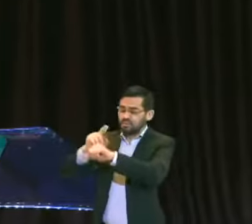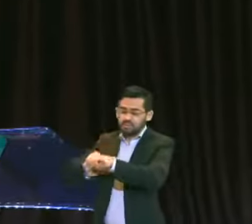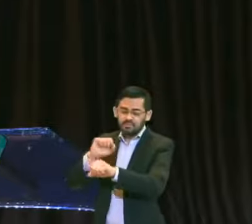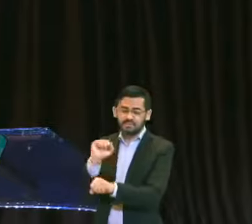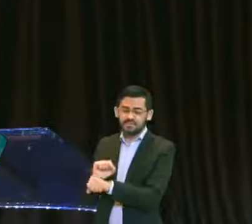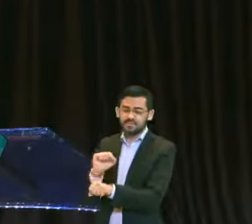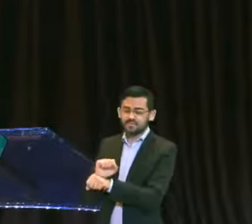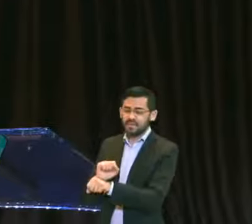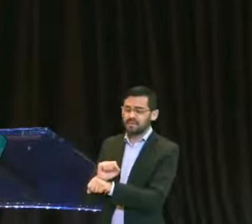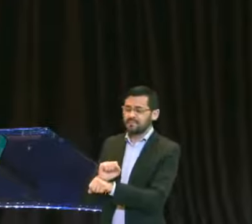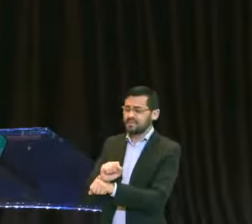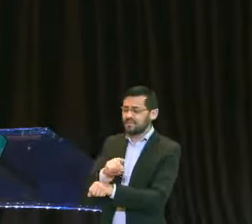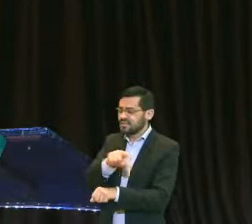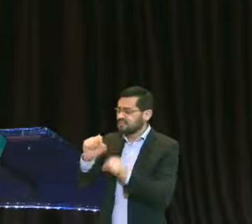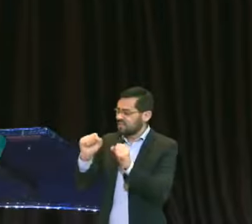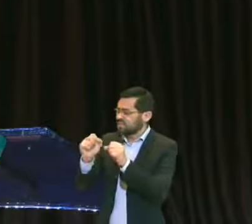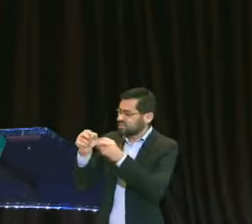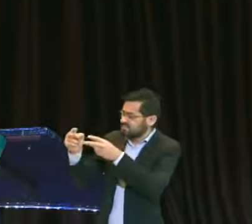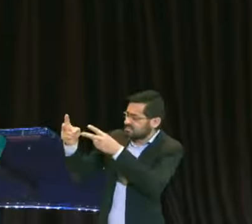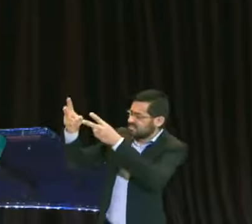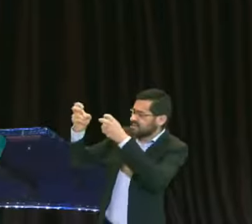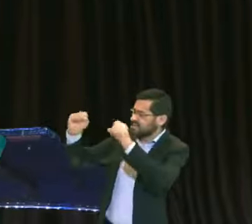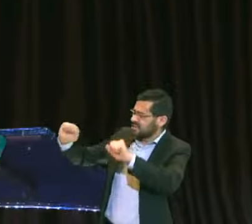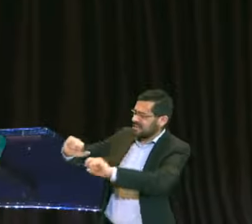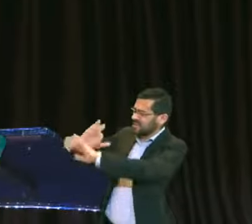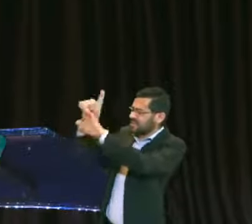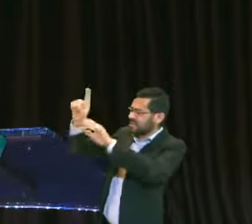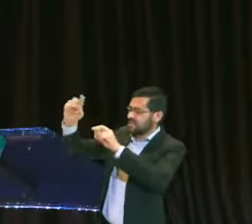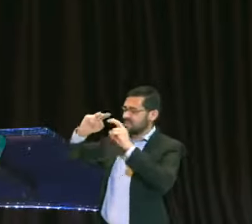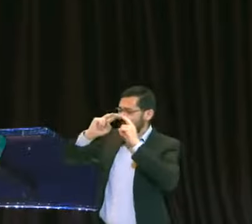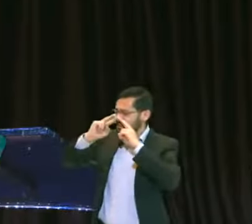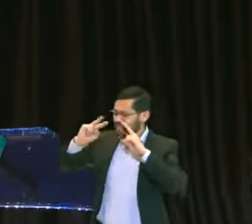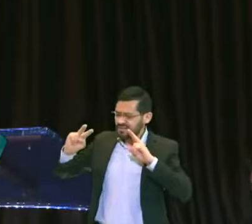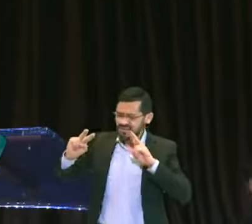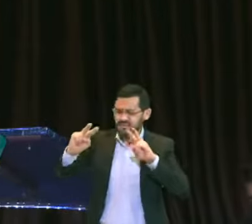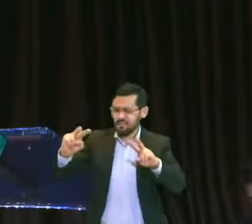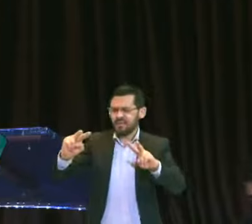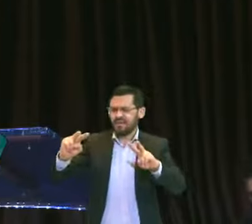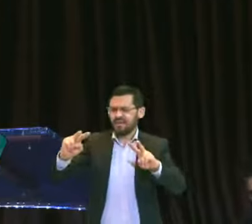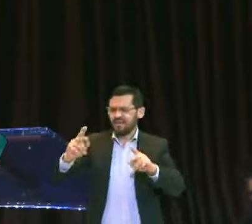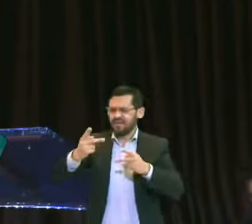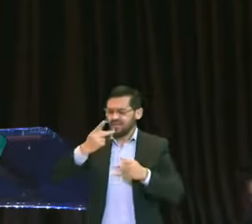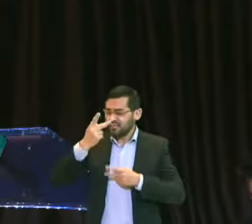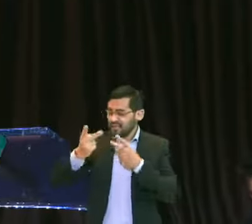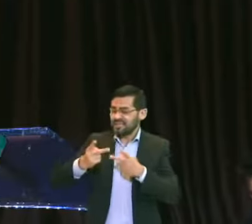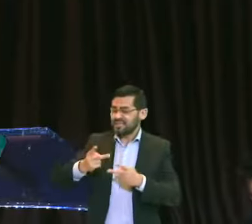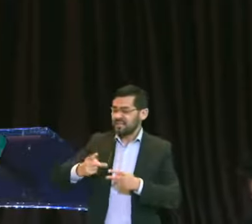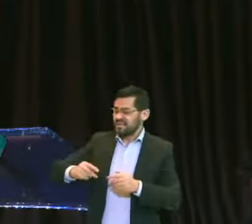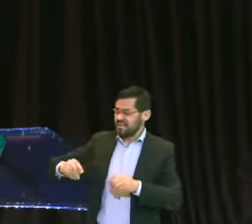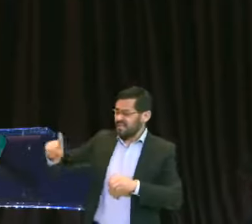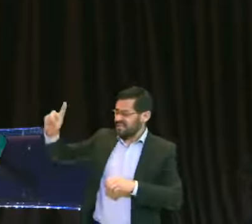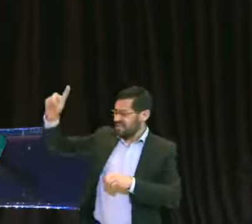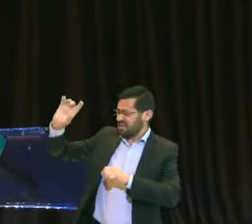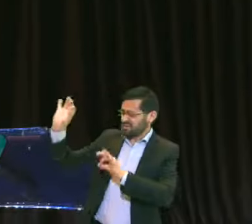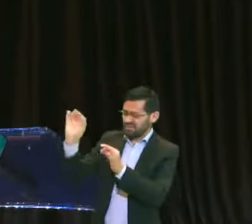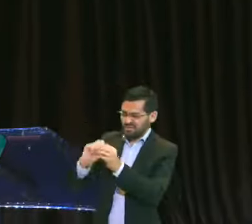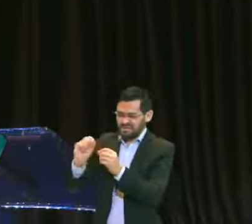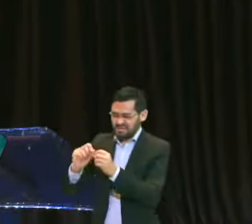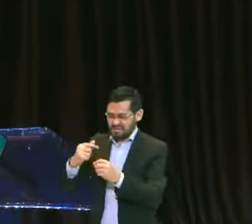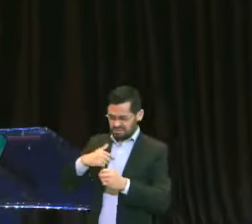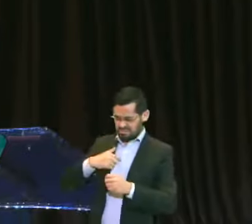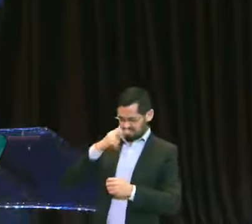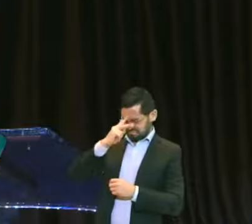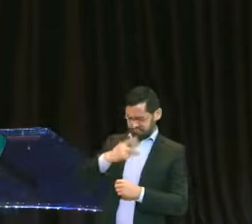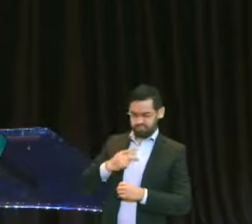espera, que eles vejam a glória de Deus e possam testemunhar: isso foi o dedo de Deus, não partiu de mim nem